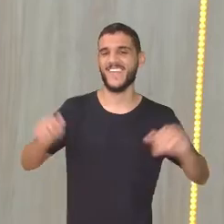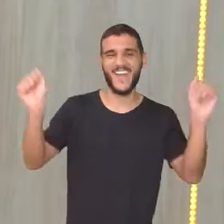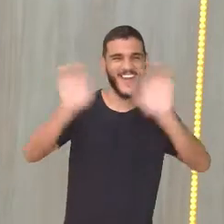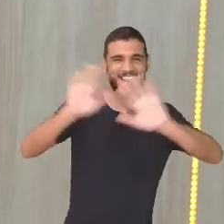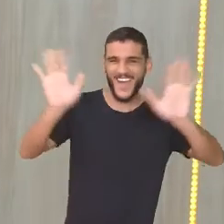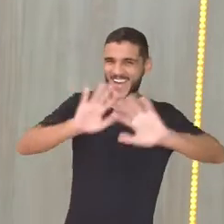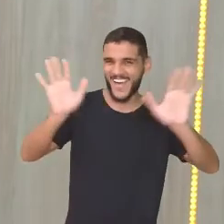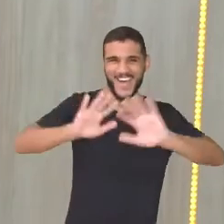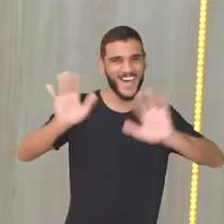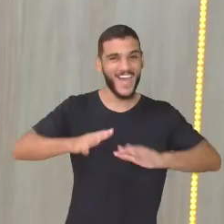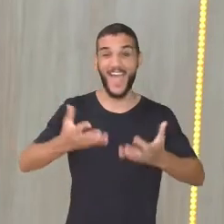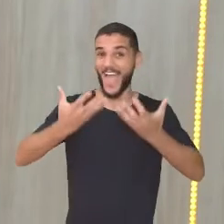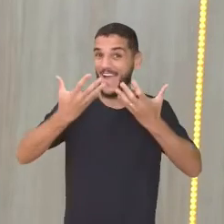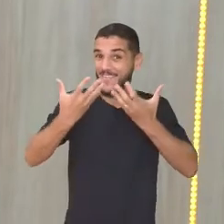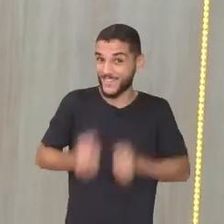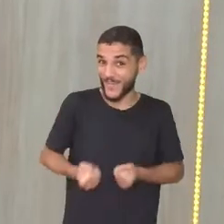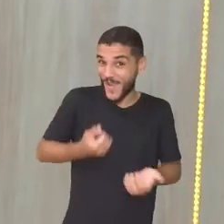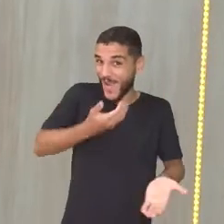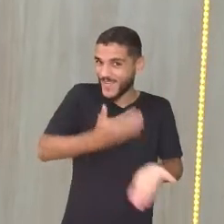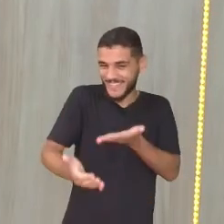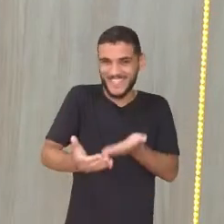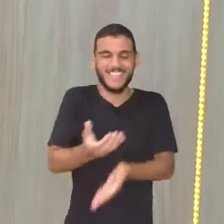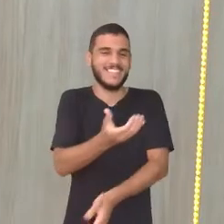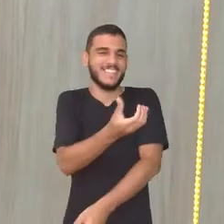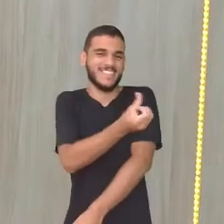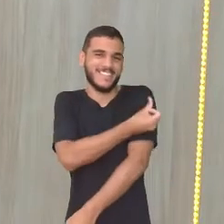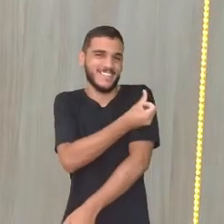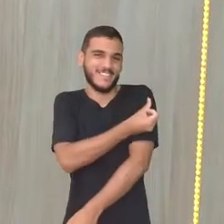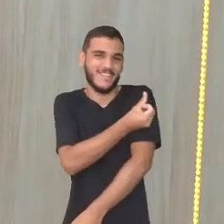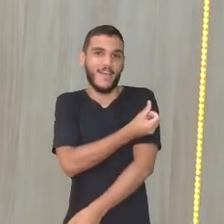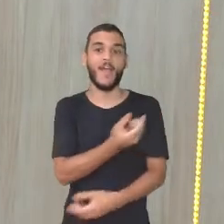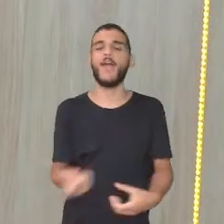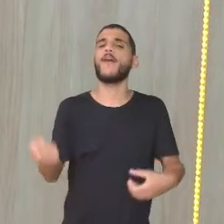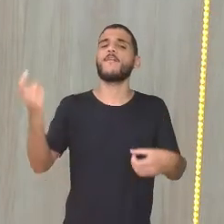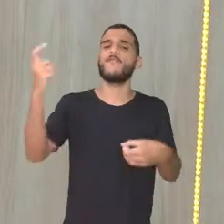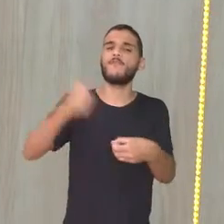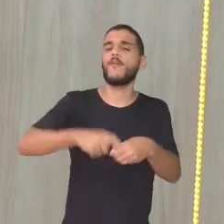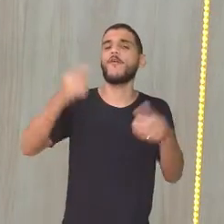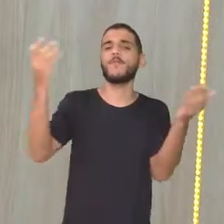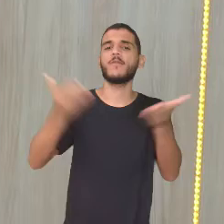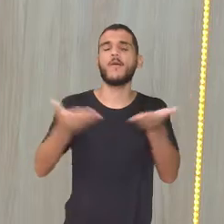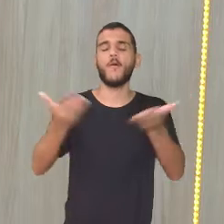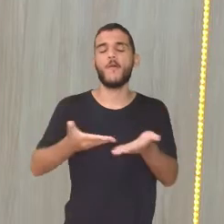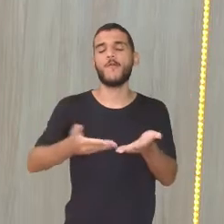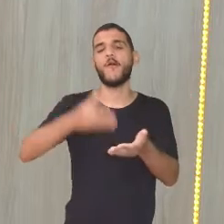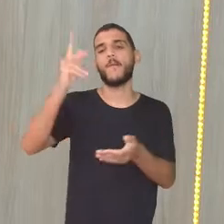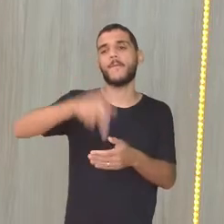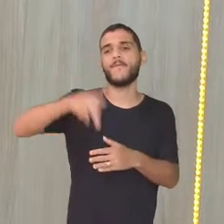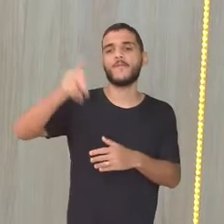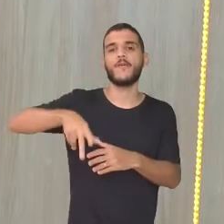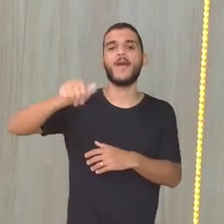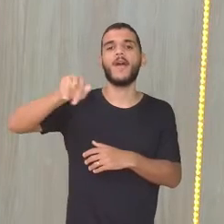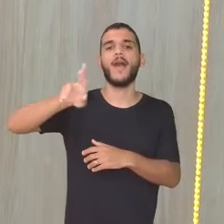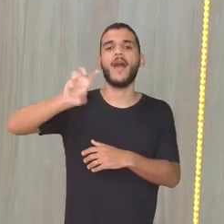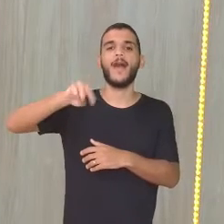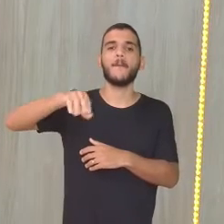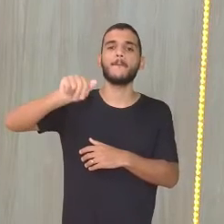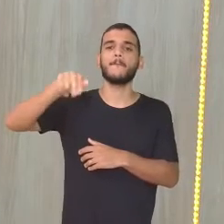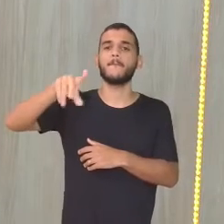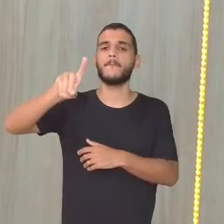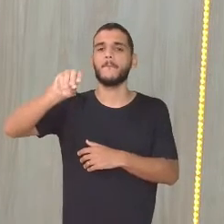Eita, bora simbora, sexto ano, tô aqui de volta, professor Armando Pérez, né? Vocês acabaram de ter uma